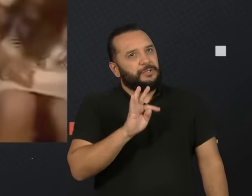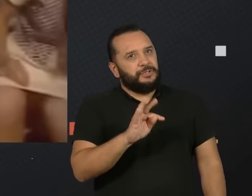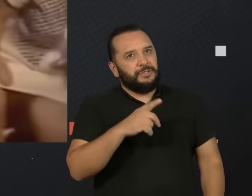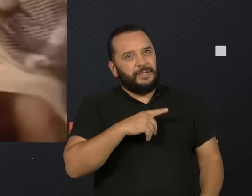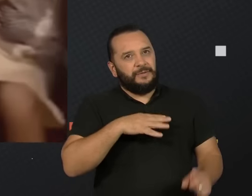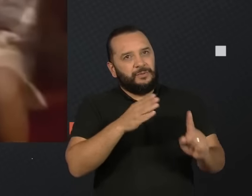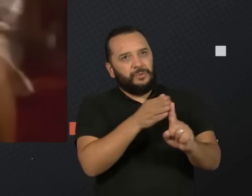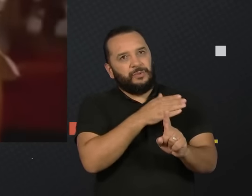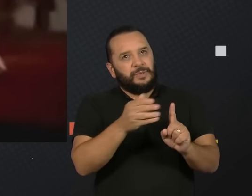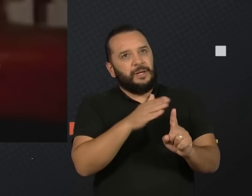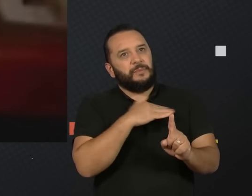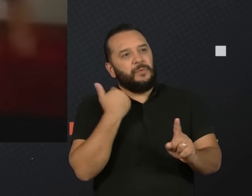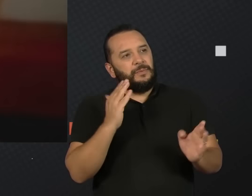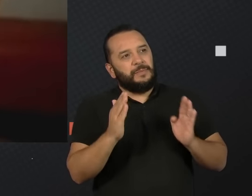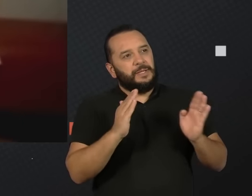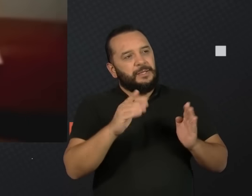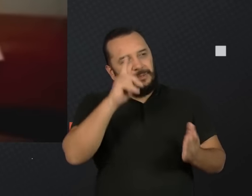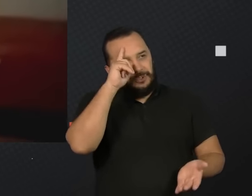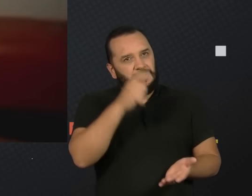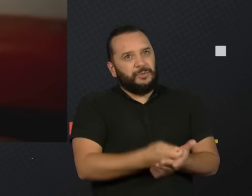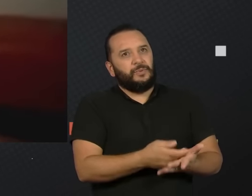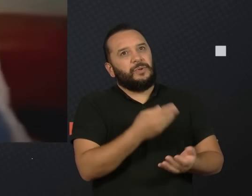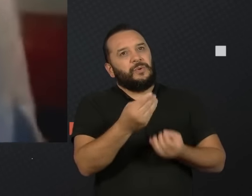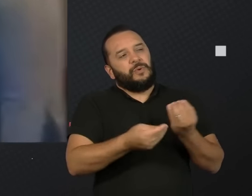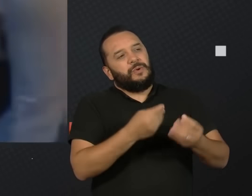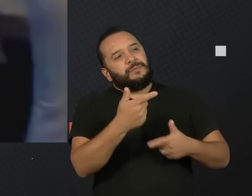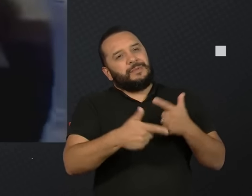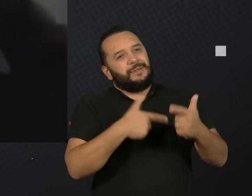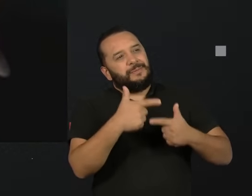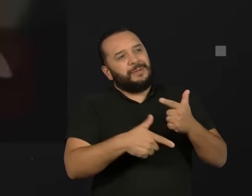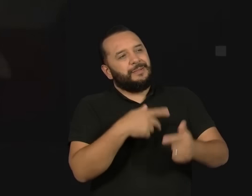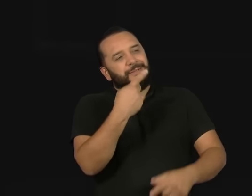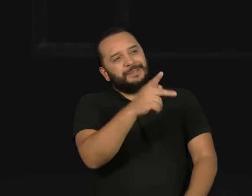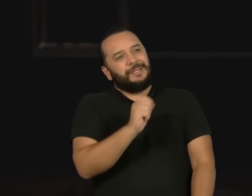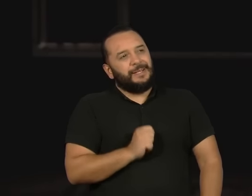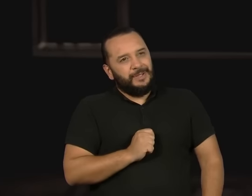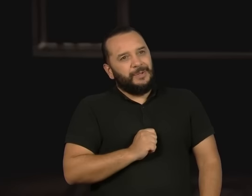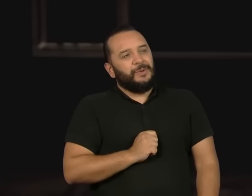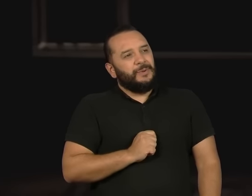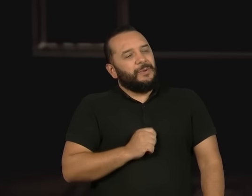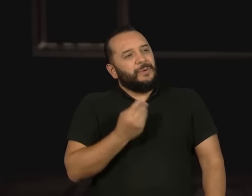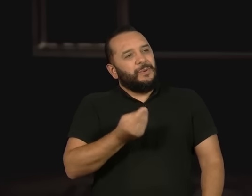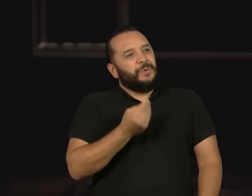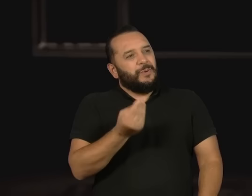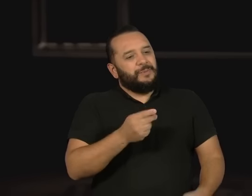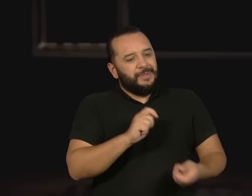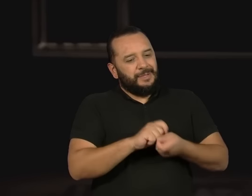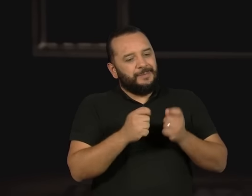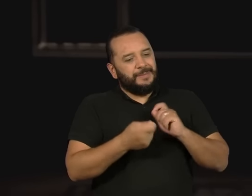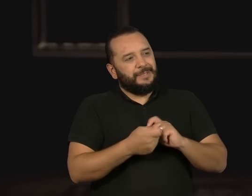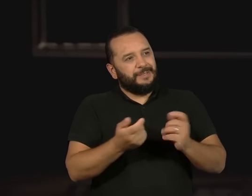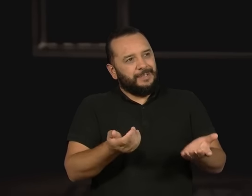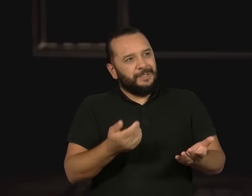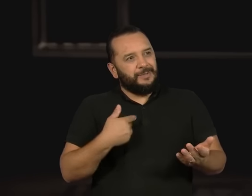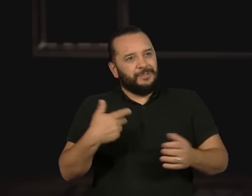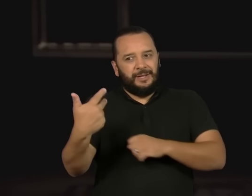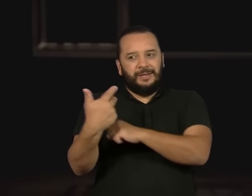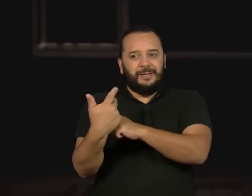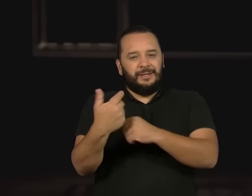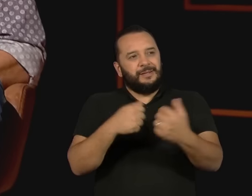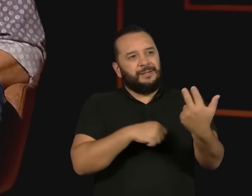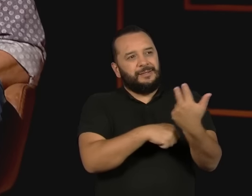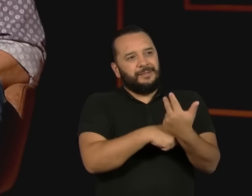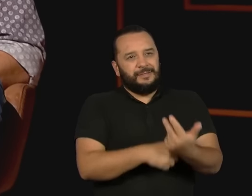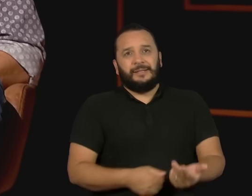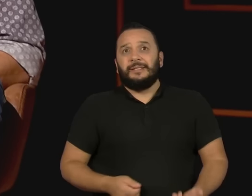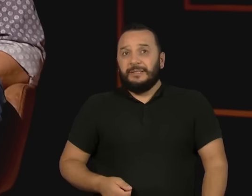durante a ditadura militar. Como é que surgiu esse trabalho e como é que foi a sua adaptação, né, para atuar diante das câmeras?